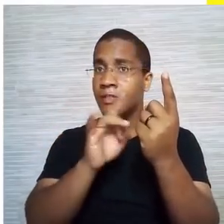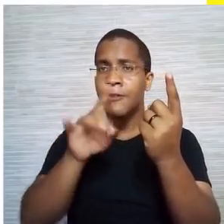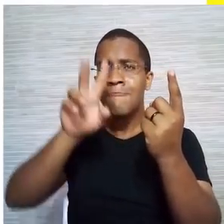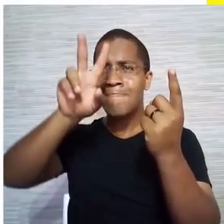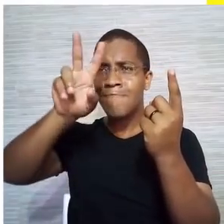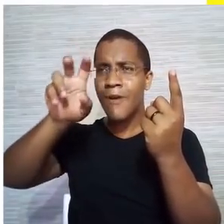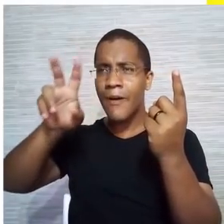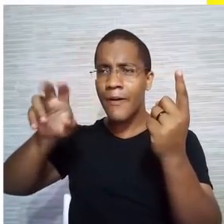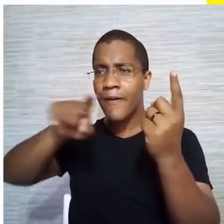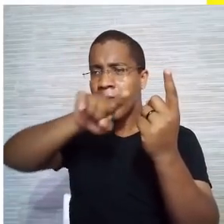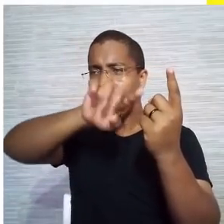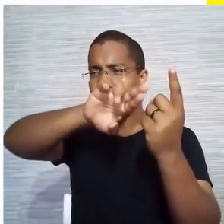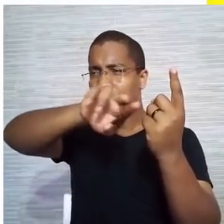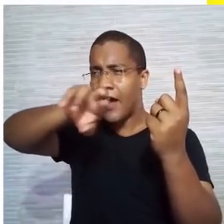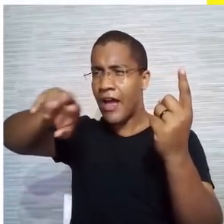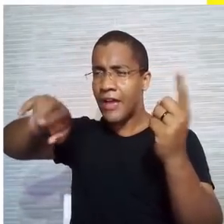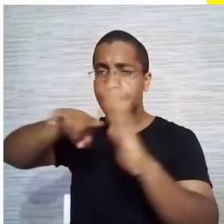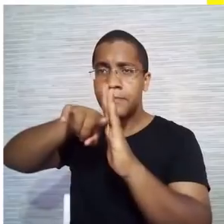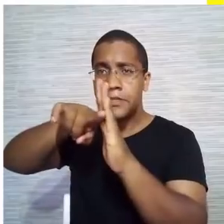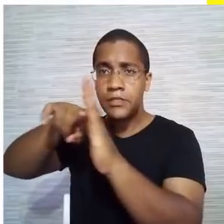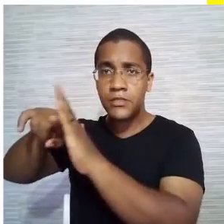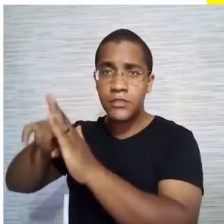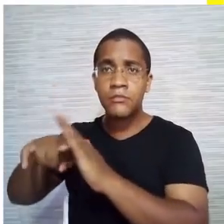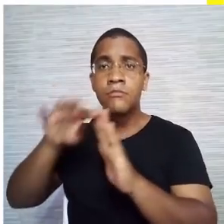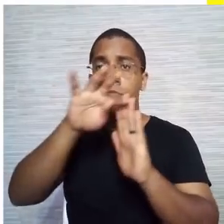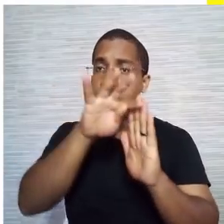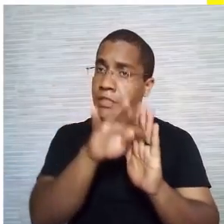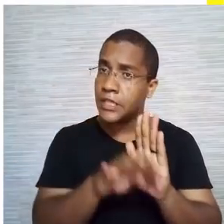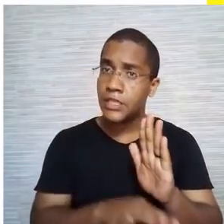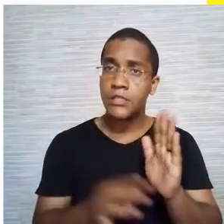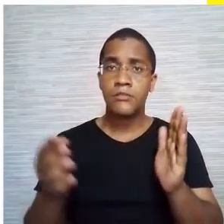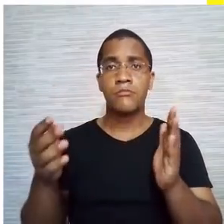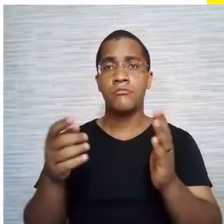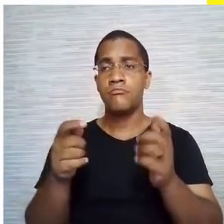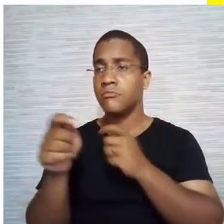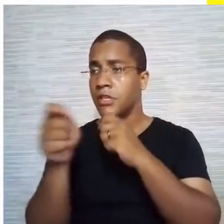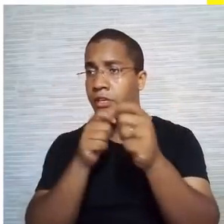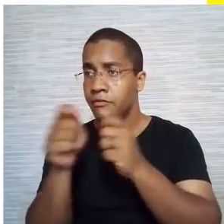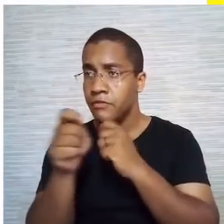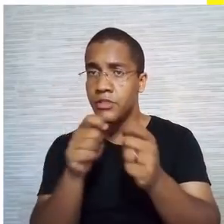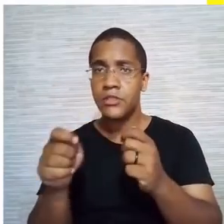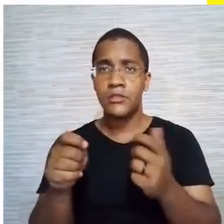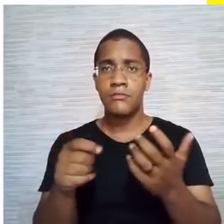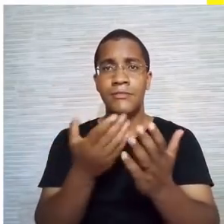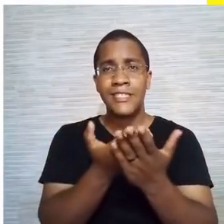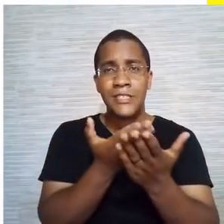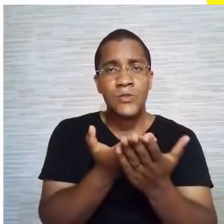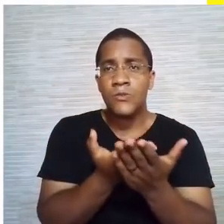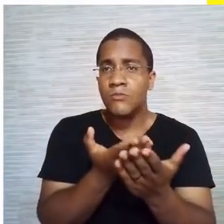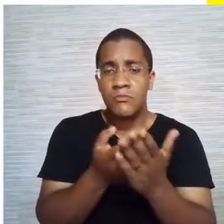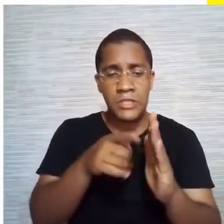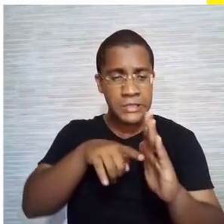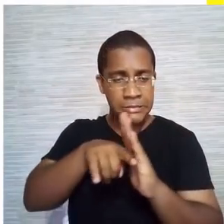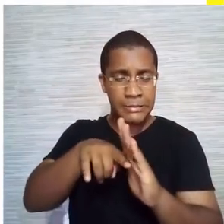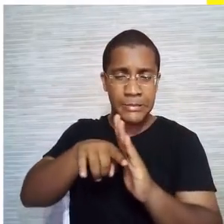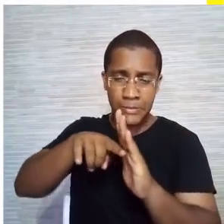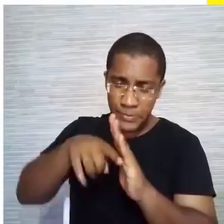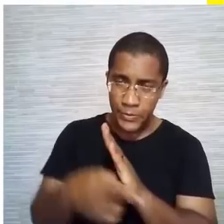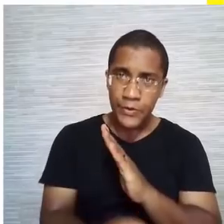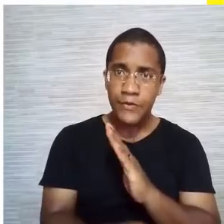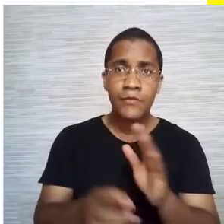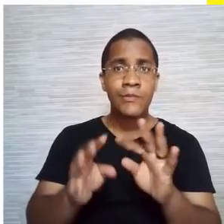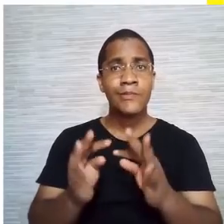por meio da observação, da leitura de textos, de entrevistas, do estudo do meio e das